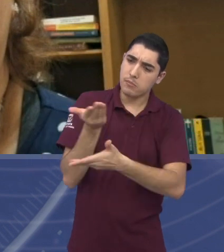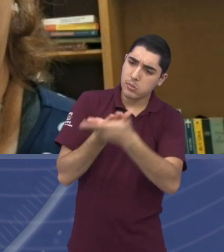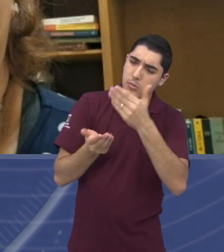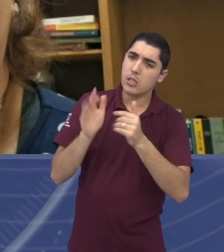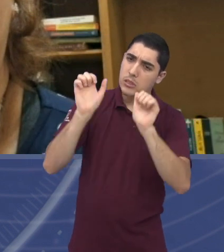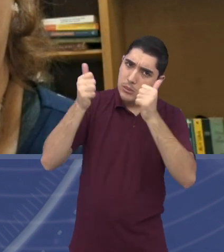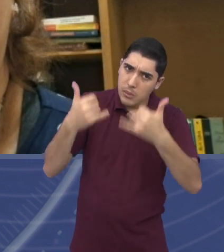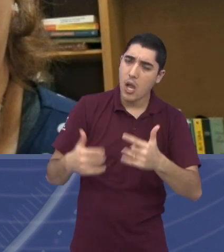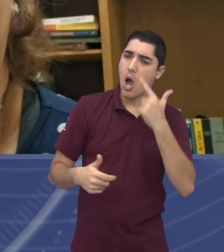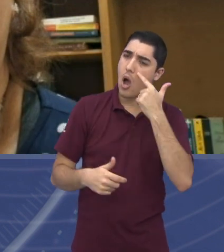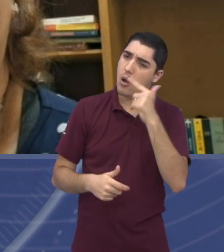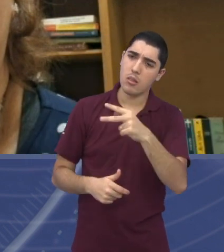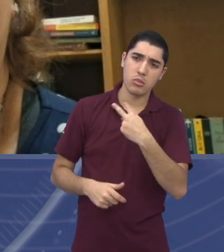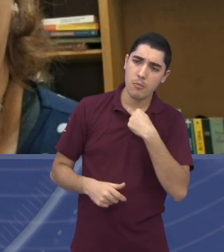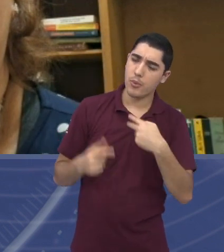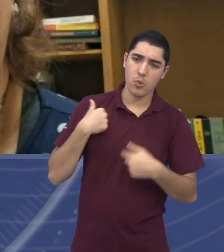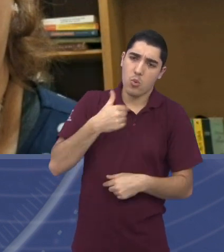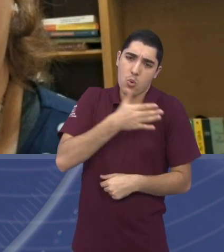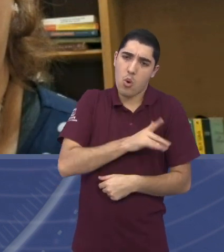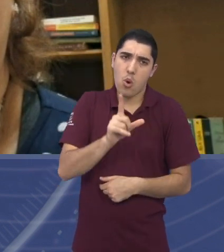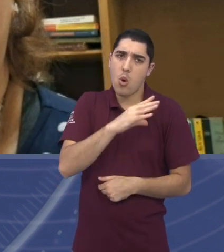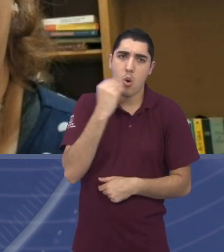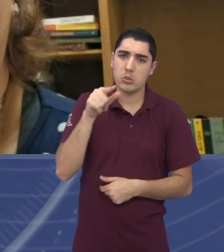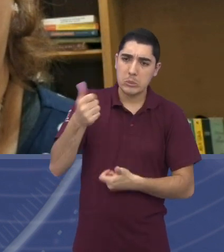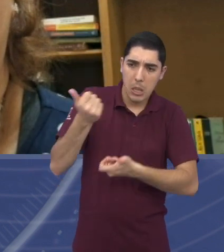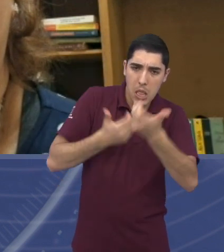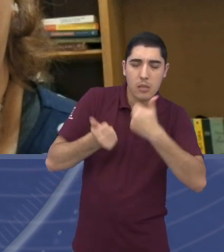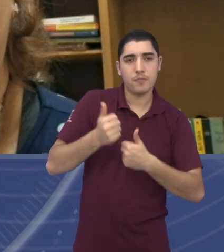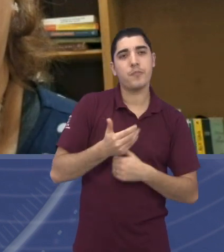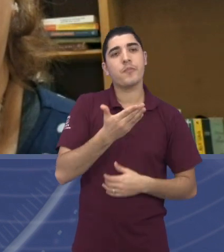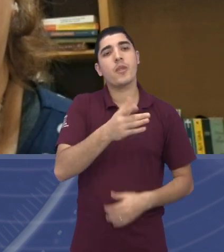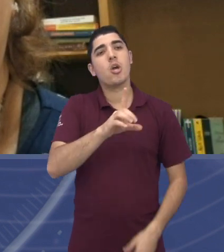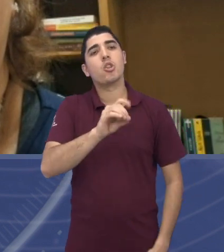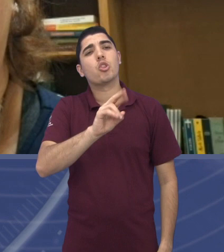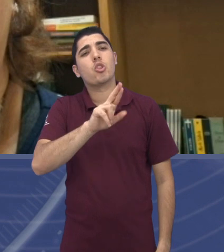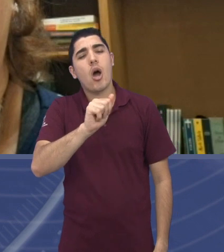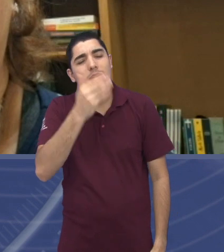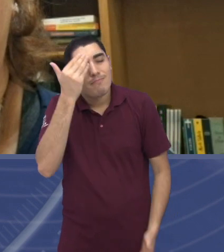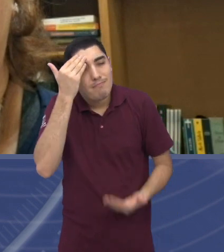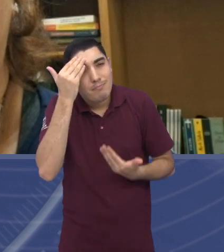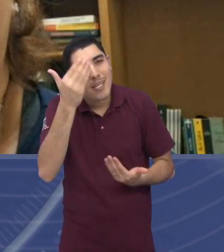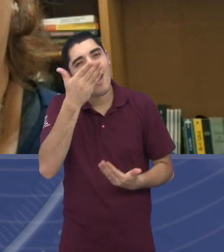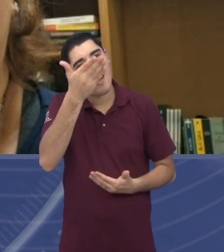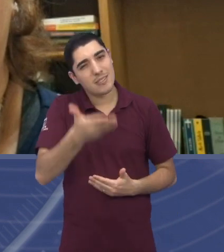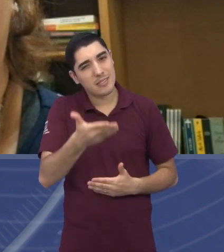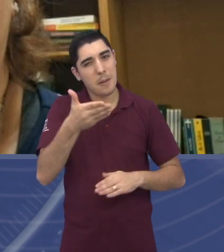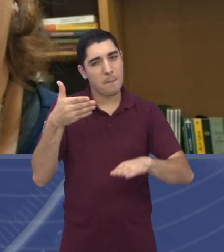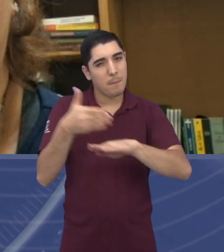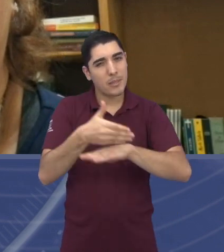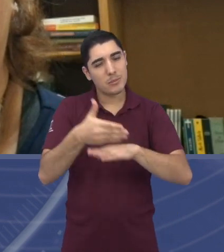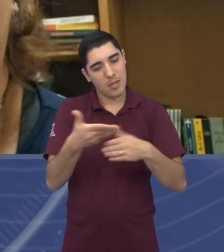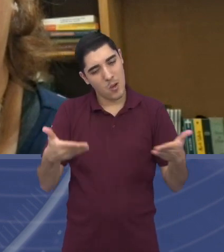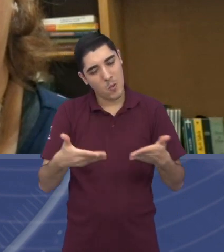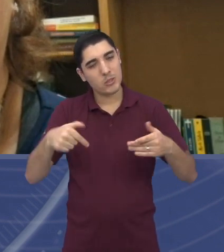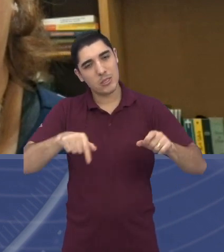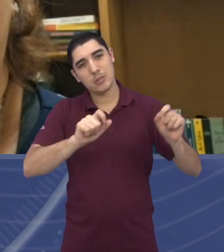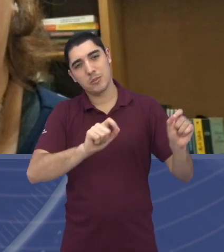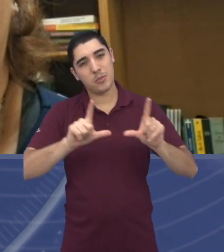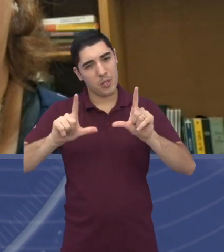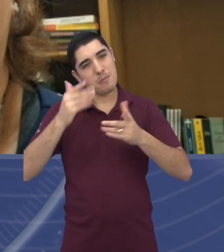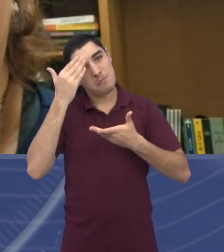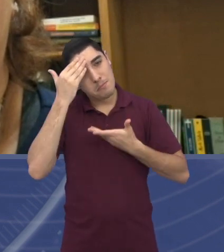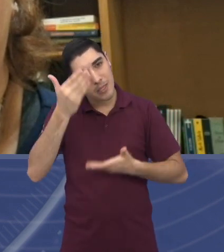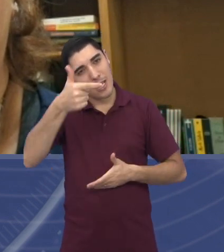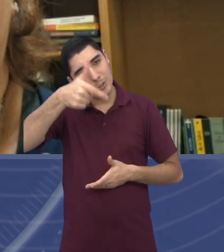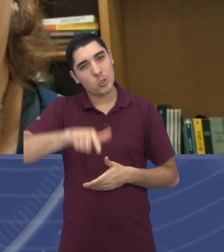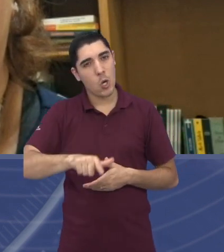situações, elas não podem passar em vão, né? Dora, eu gostaria de agradecer você pela participação aqui com a gente.